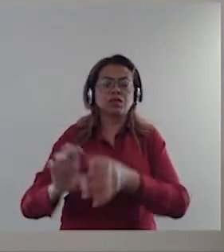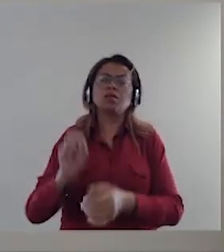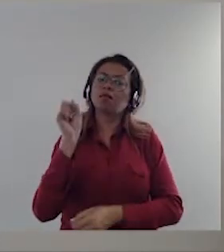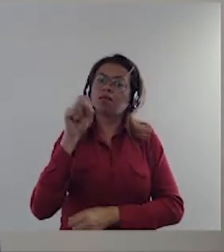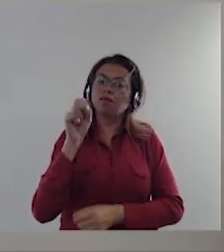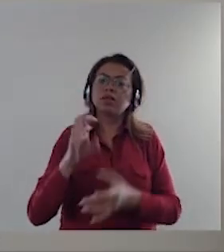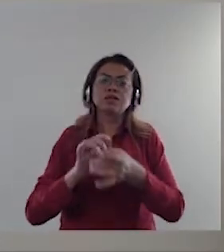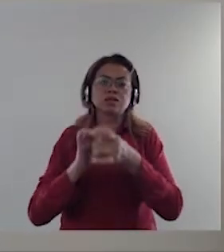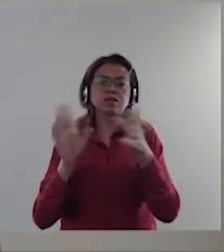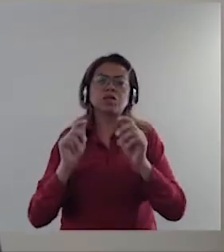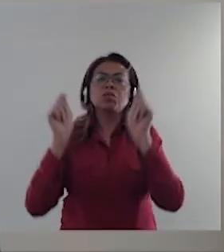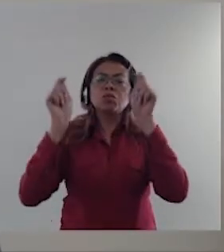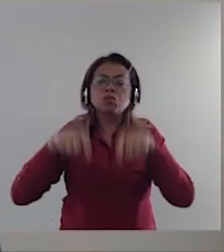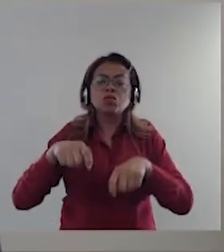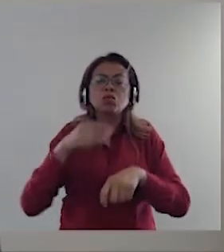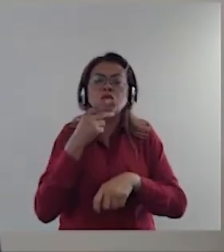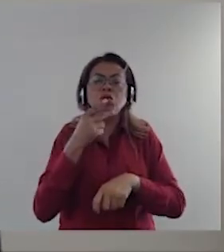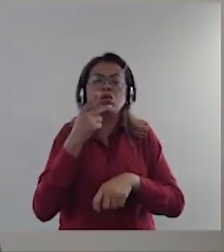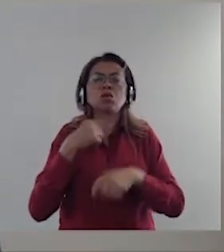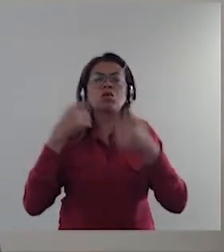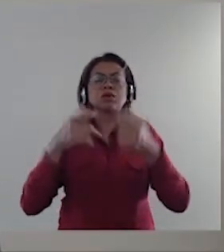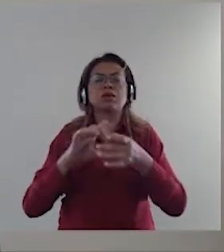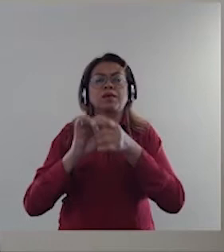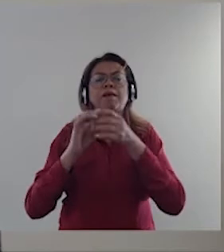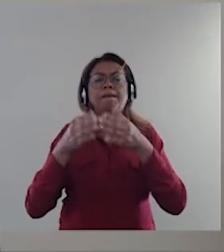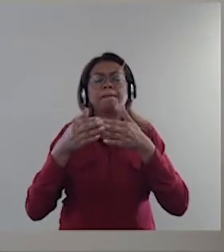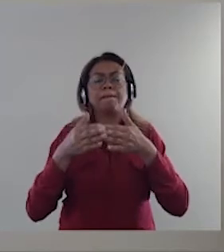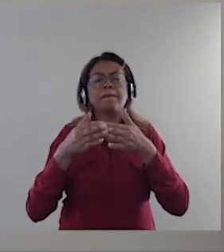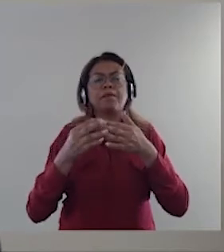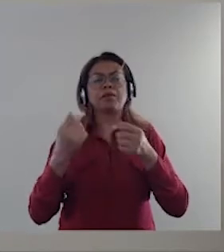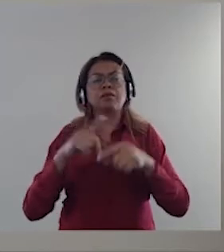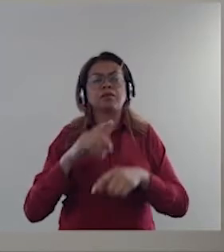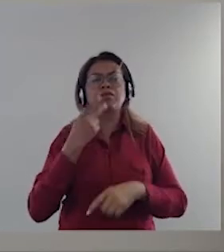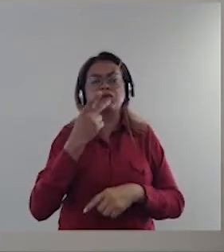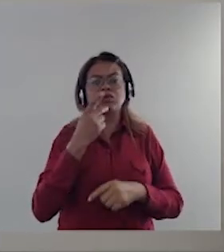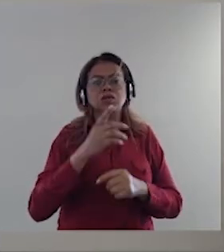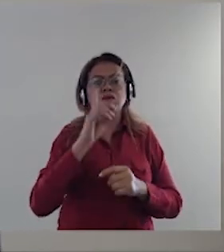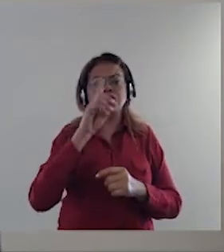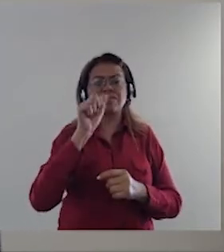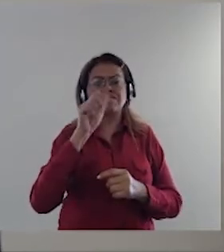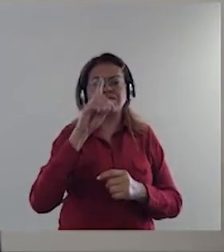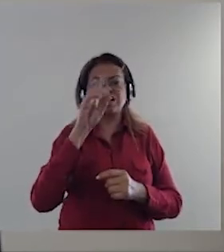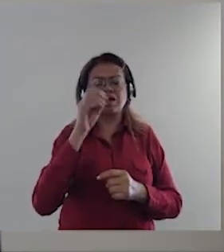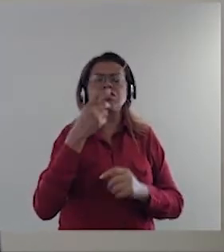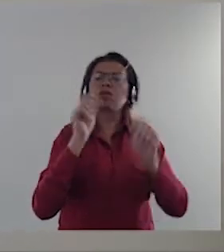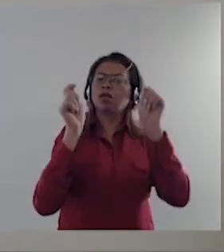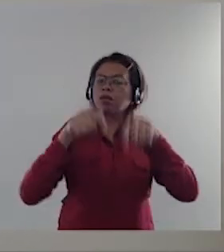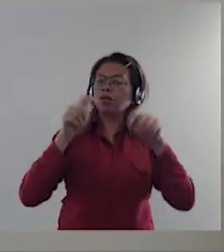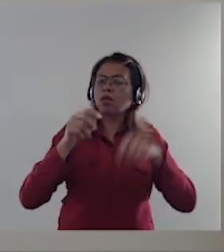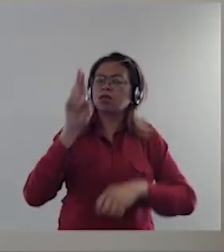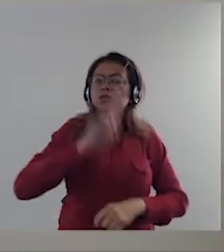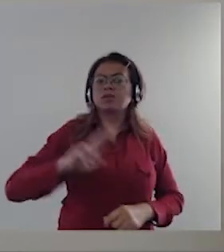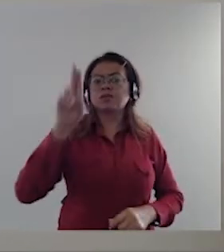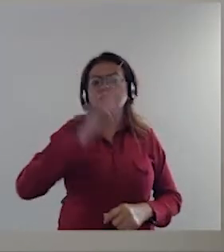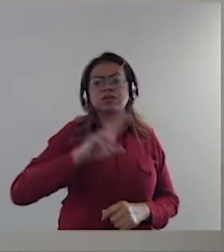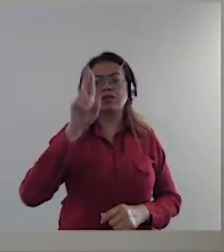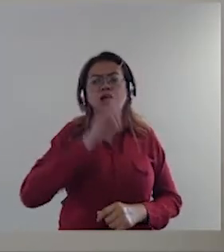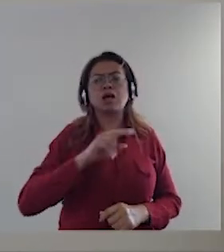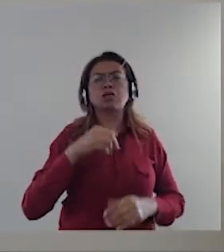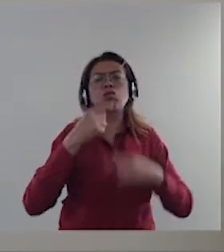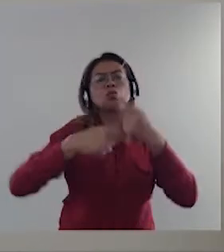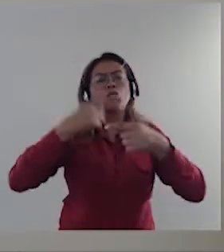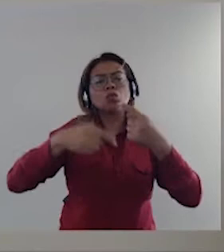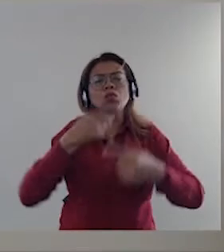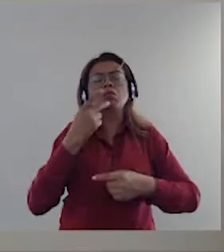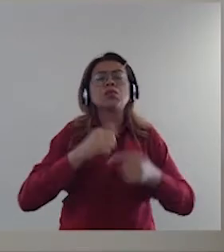se descobrir, se solicitar, aliás, esses dados que podem ser utilizados, eventualmente,